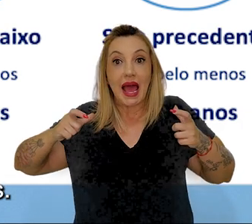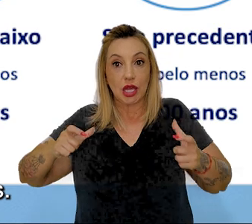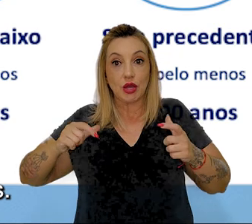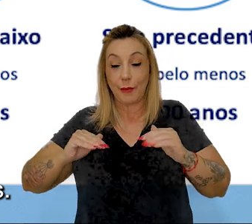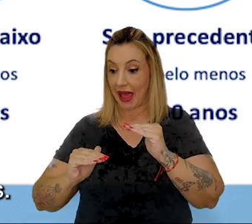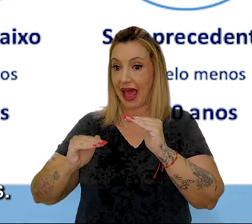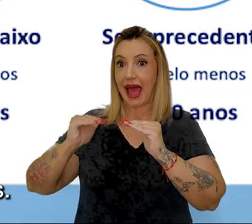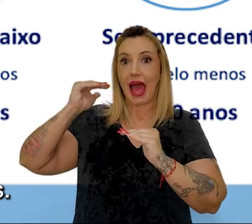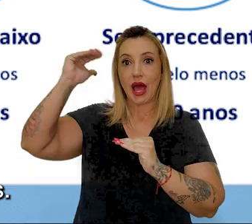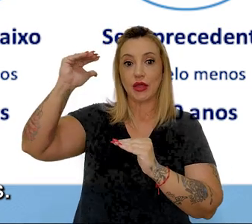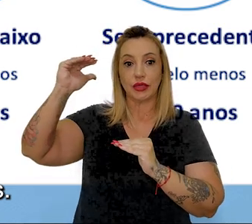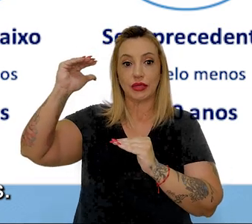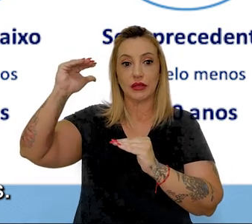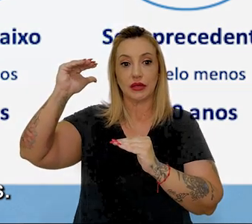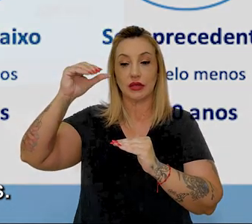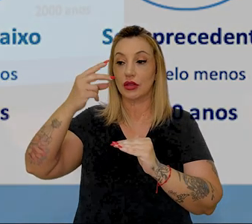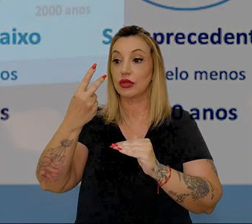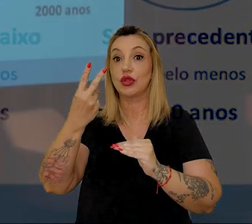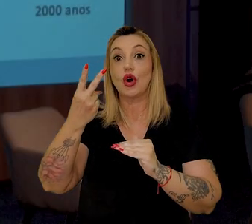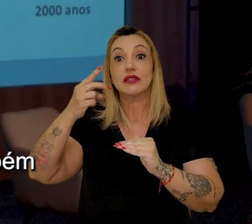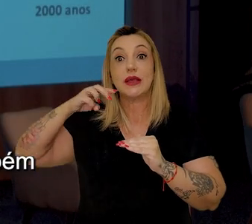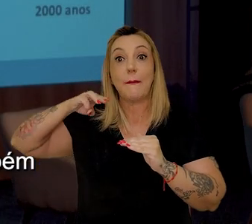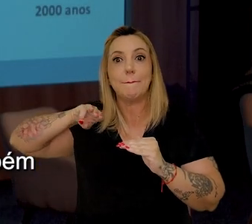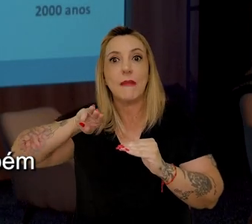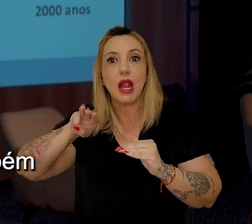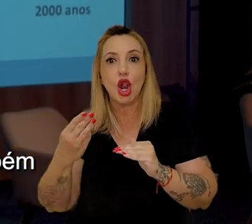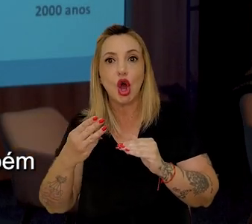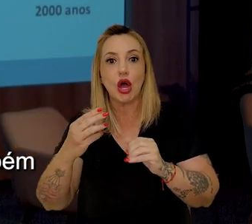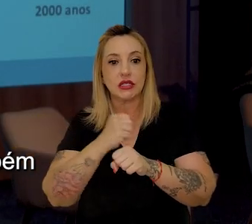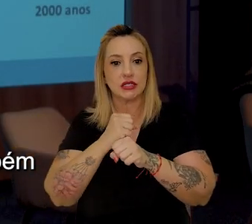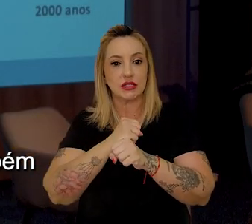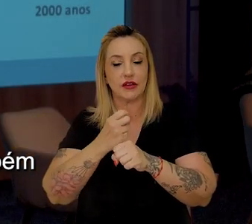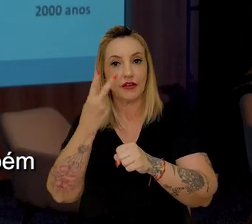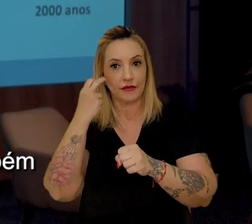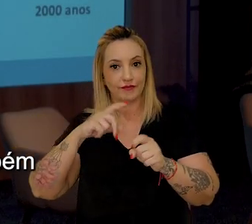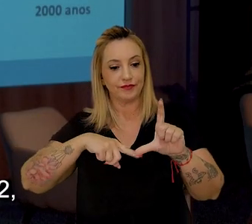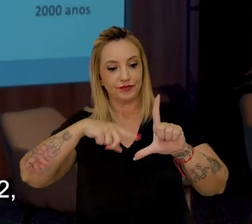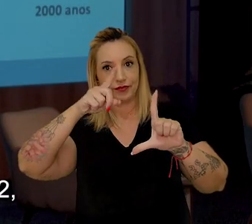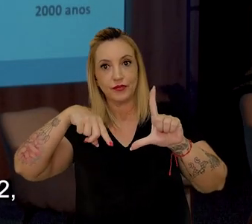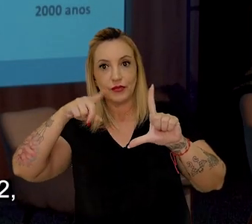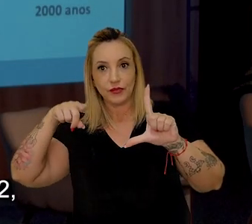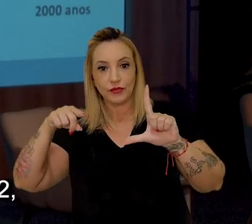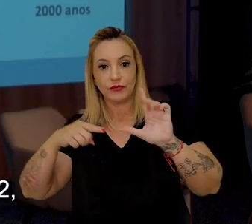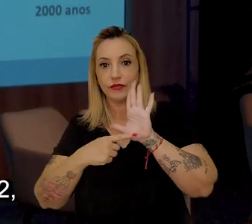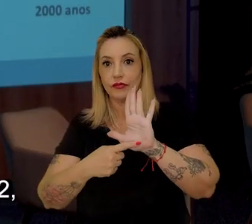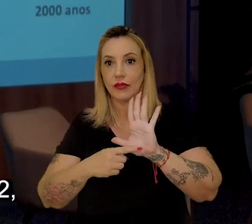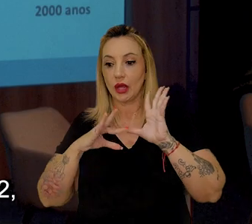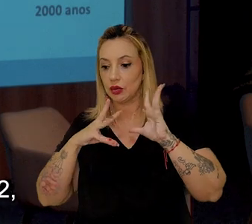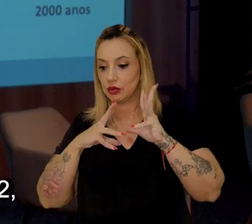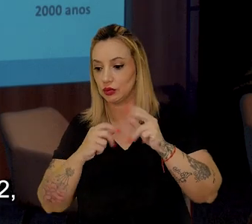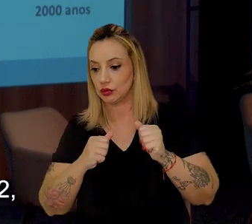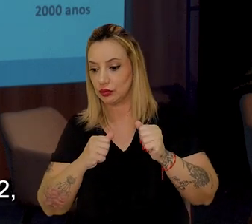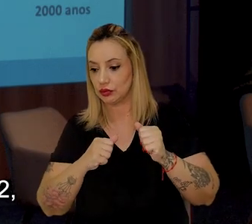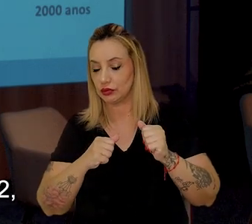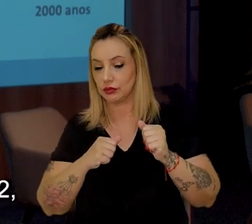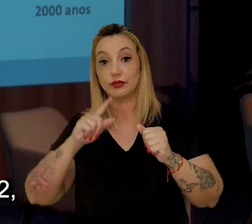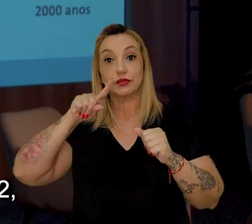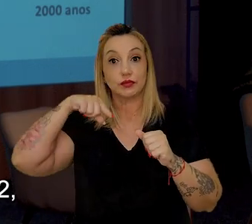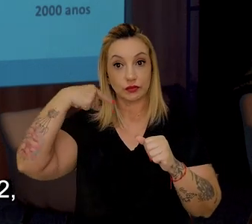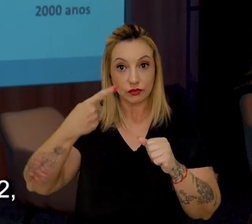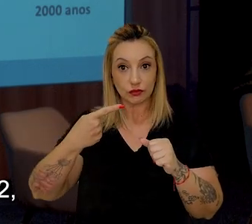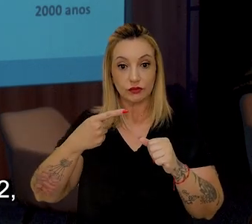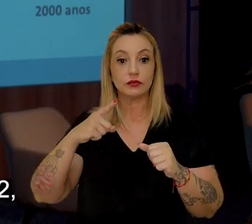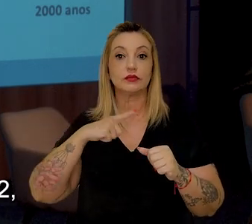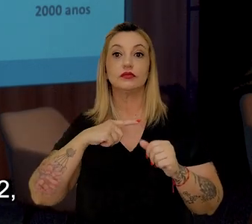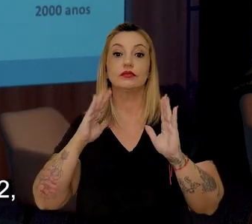alta em pelo menos 2 milhões de anos nós vamos ver alguns gráficos também que mostrar e veja tudo isso tá vindo depois que